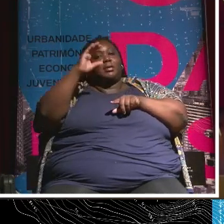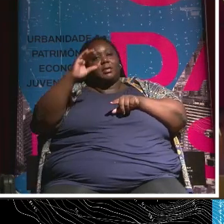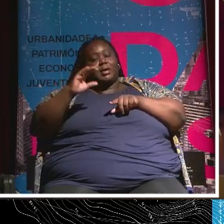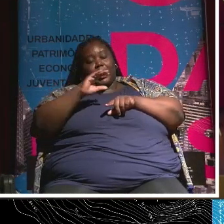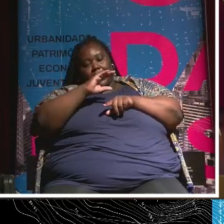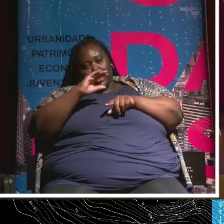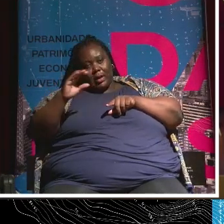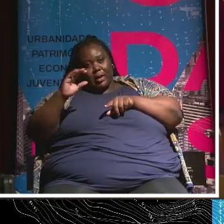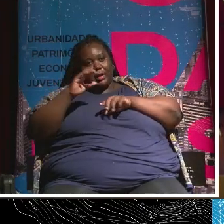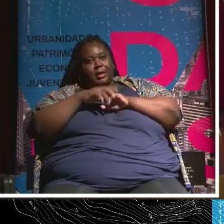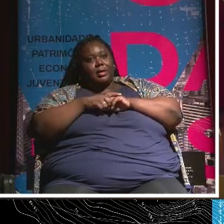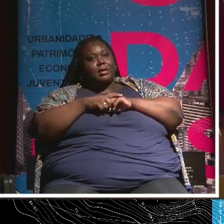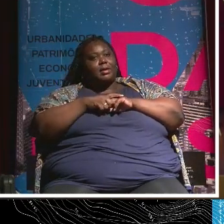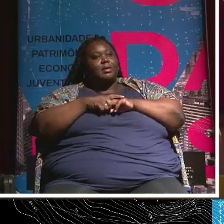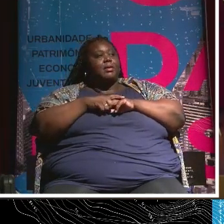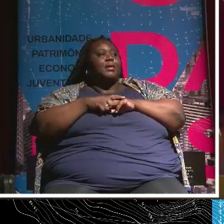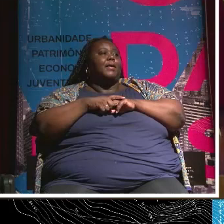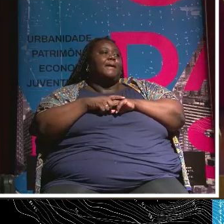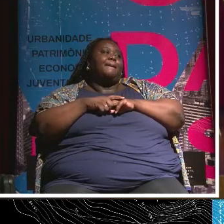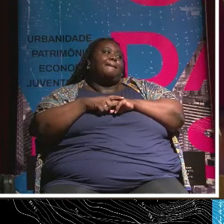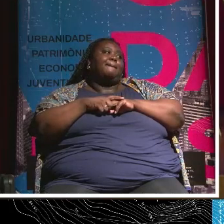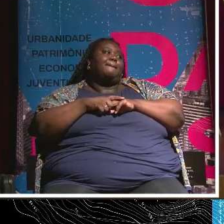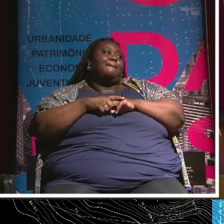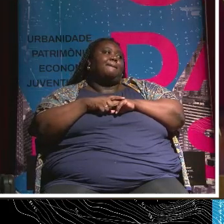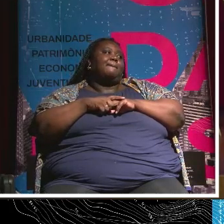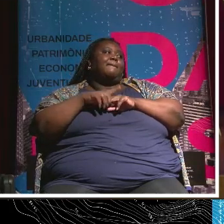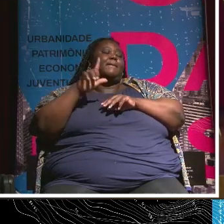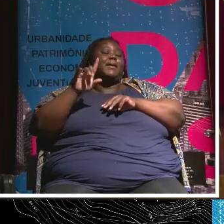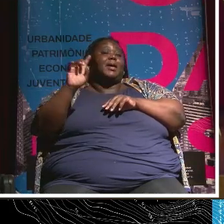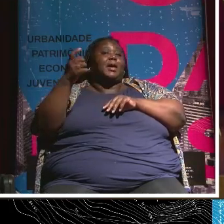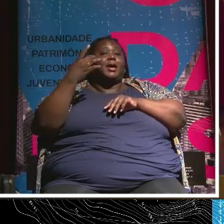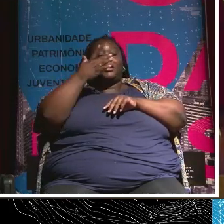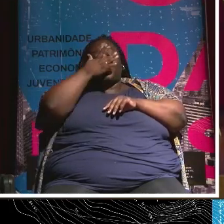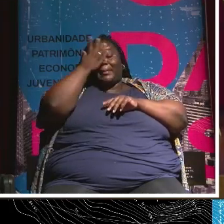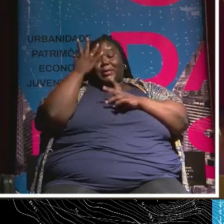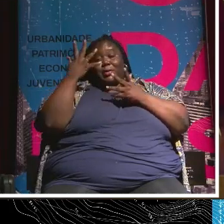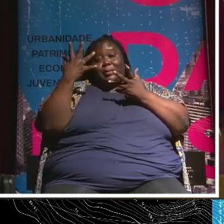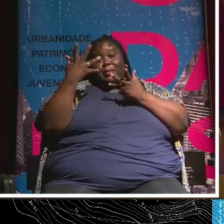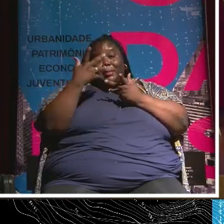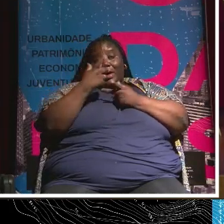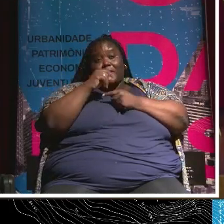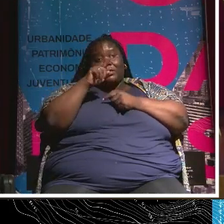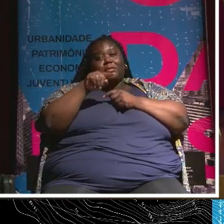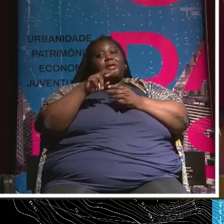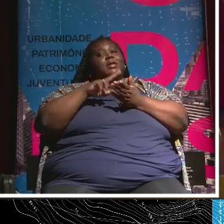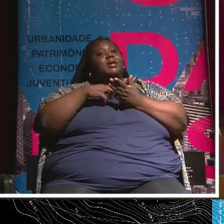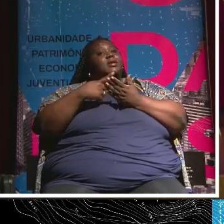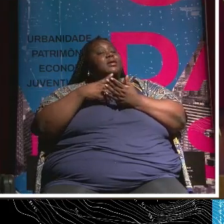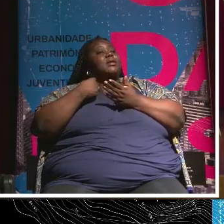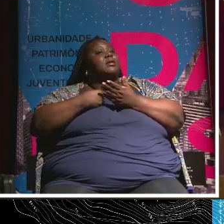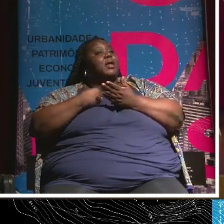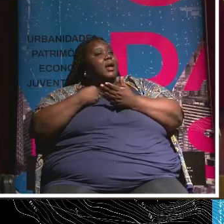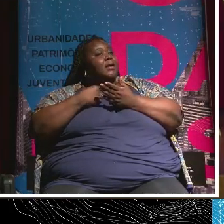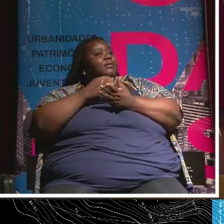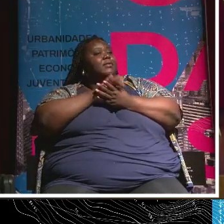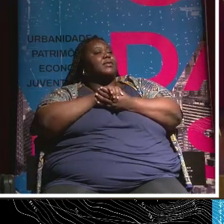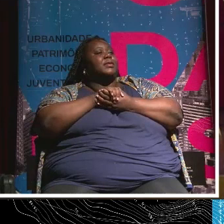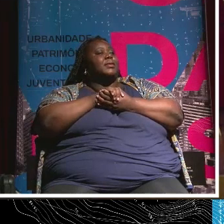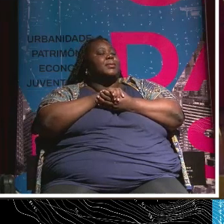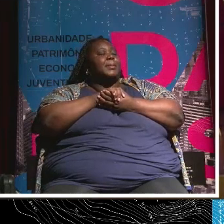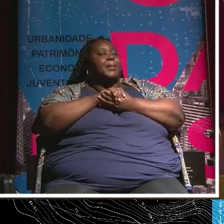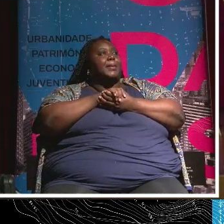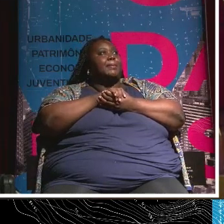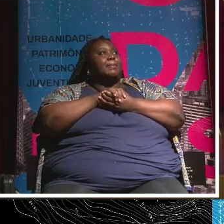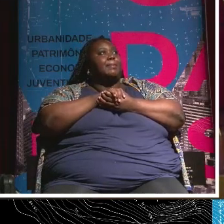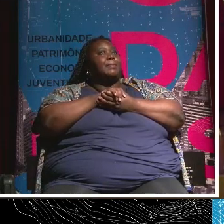de comungar toda semana, e que era uma pessoa incrível e que traduzia a vida dessa forma,